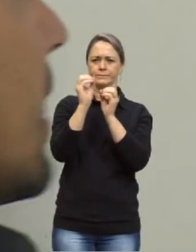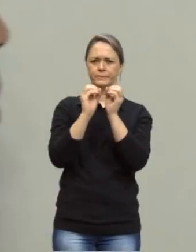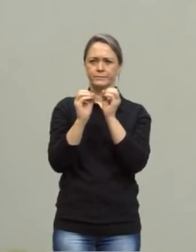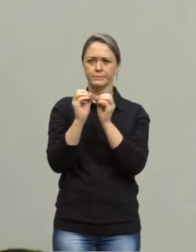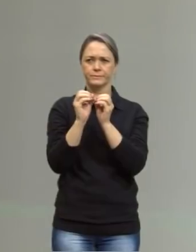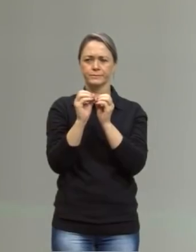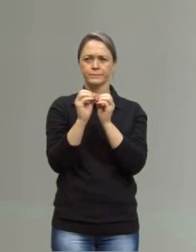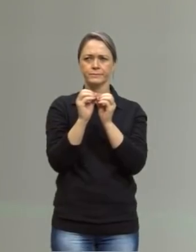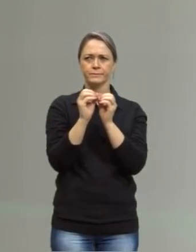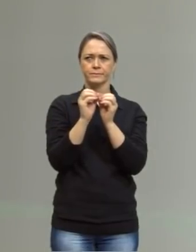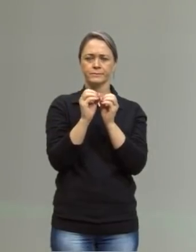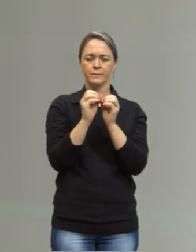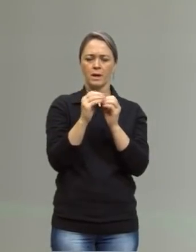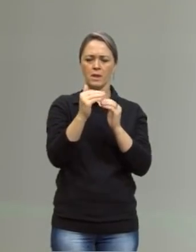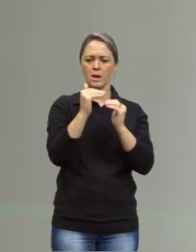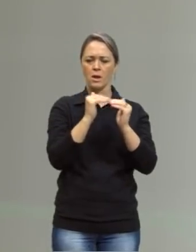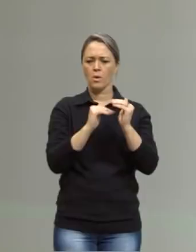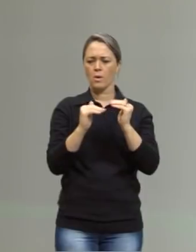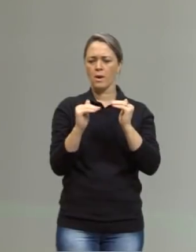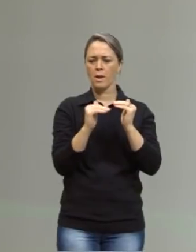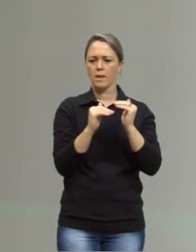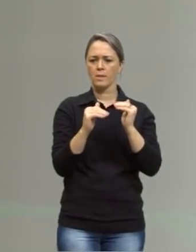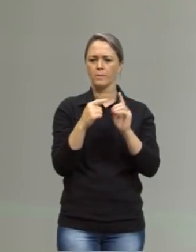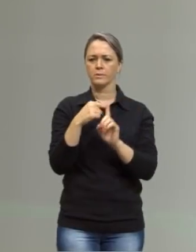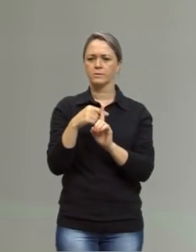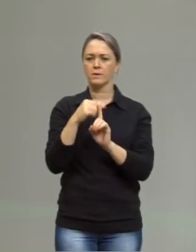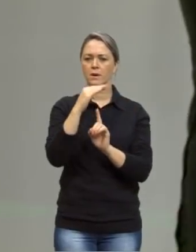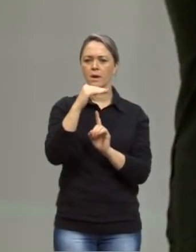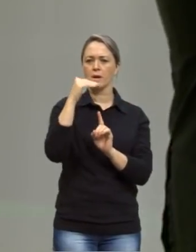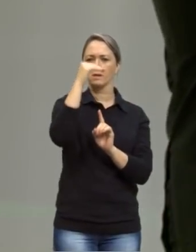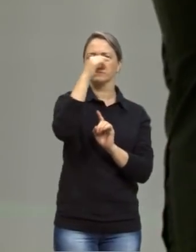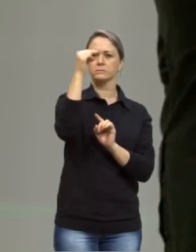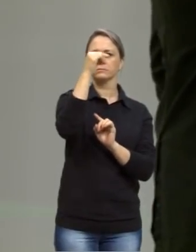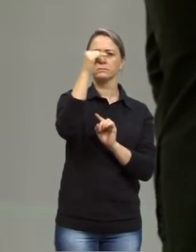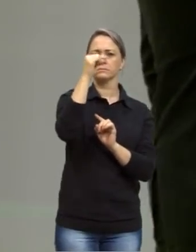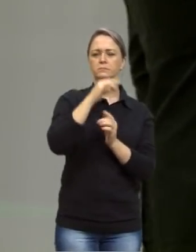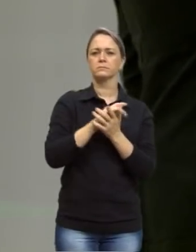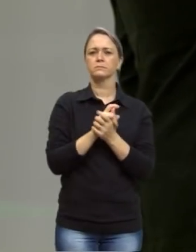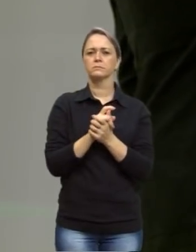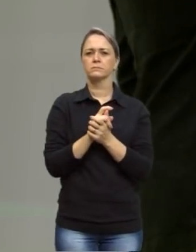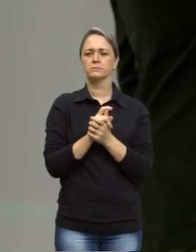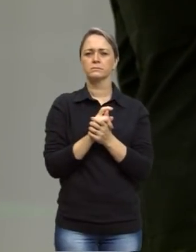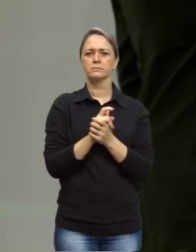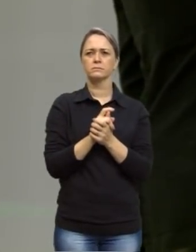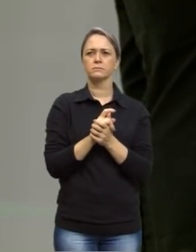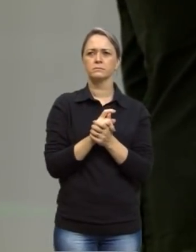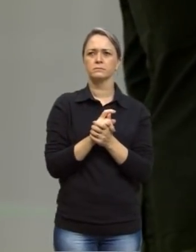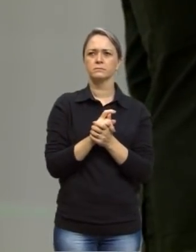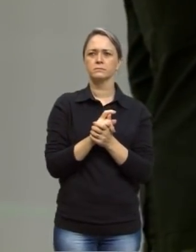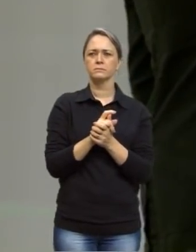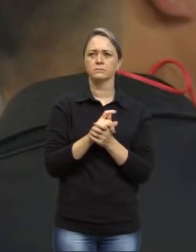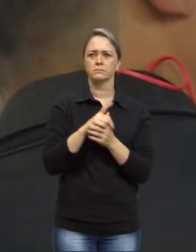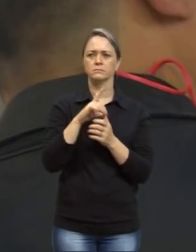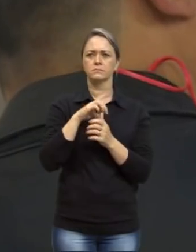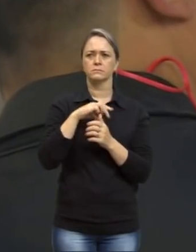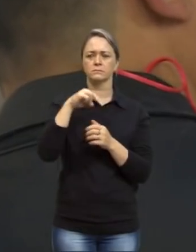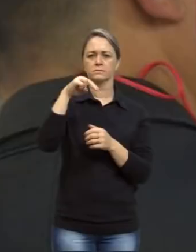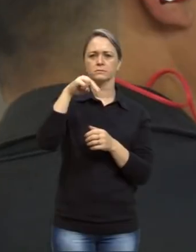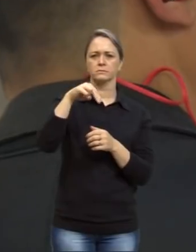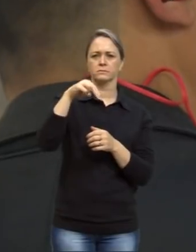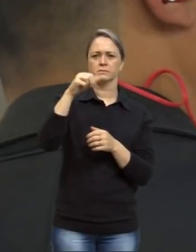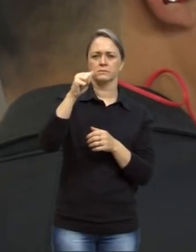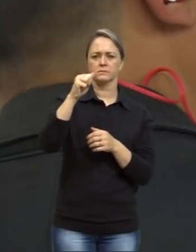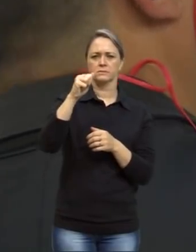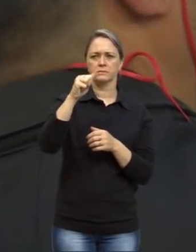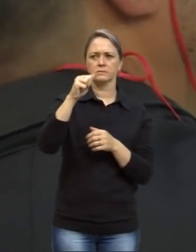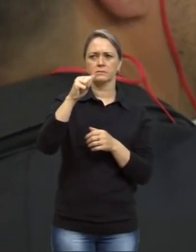aqui está um lado positivo e aqui o negativo que que vai acontecer ó eu tenho o sódio que é